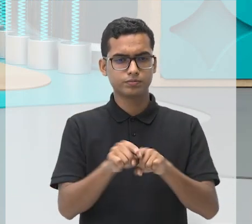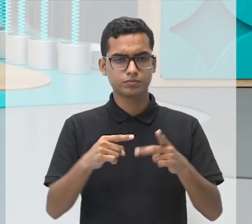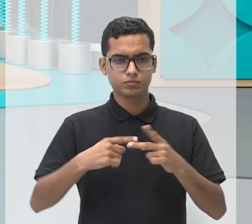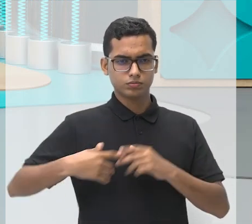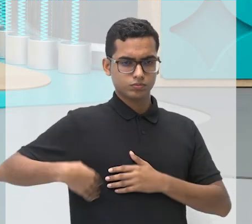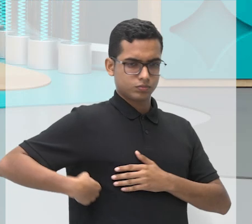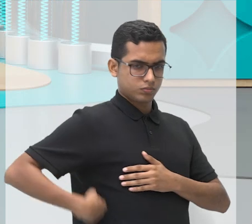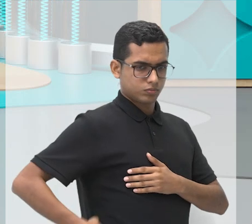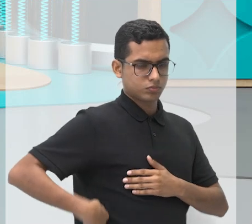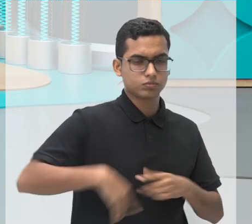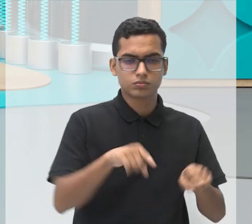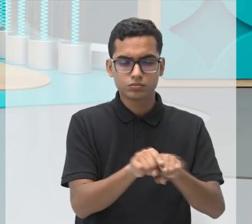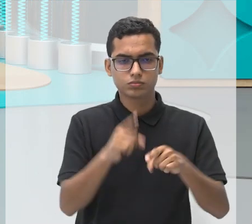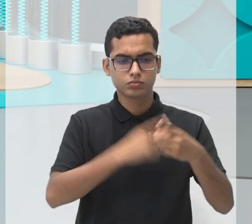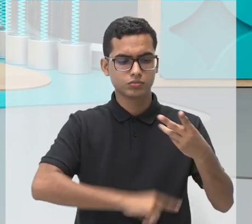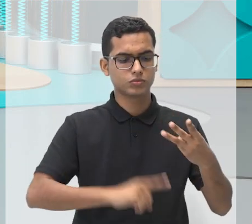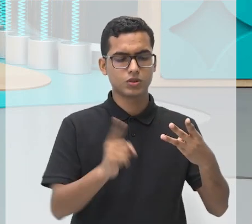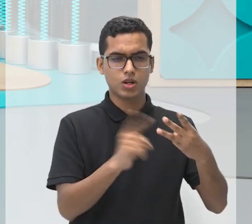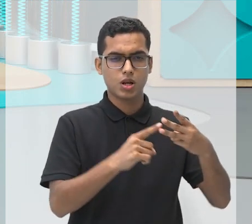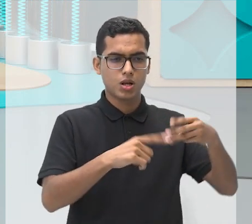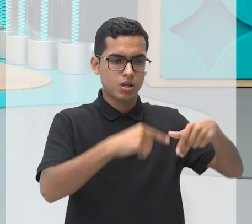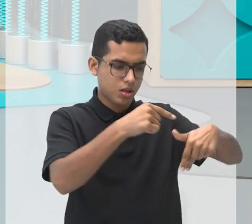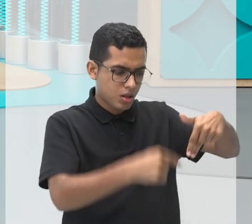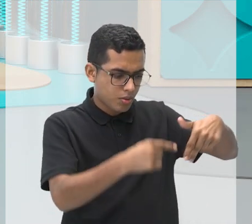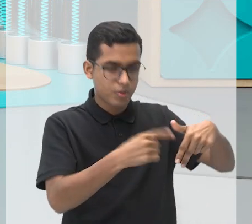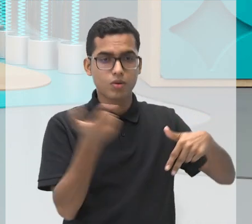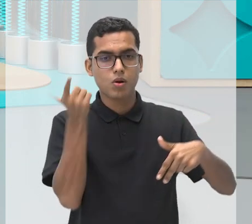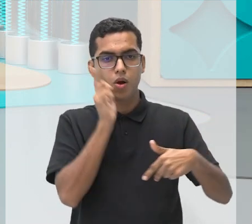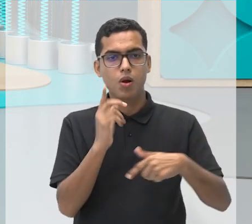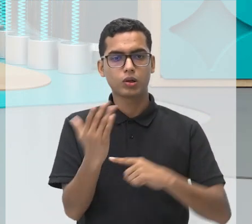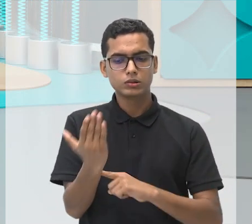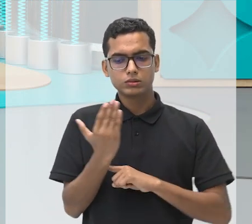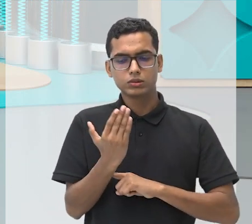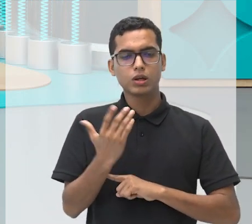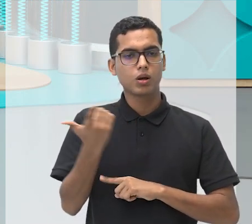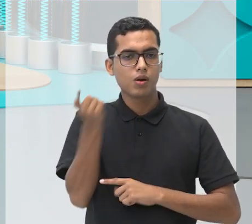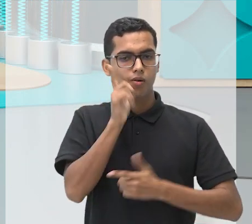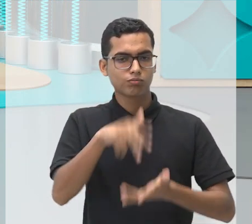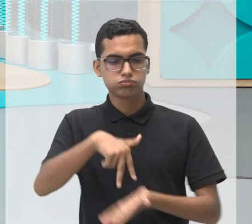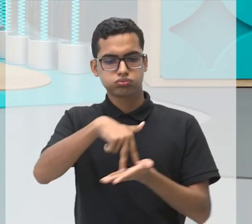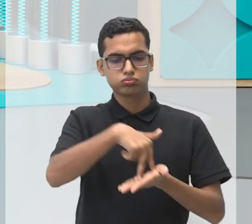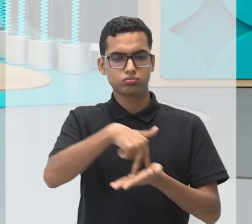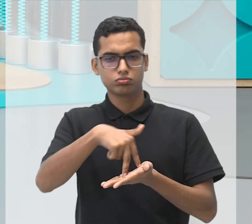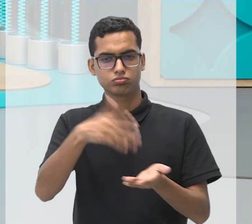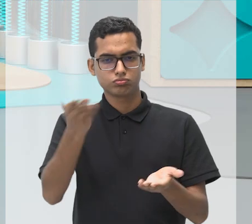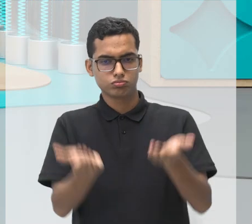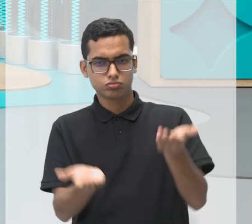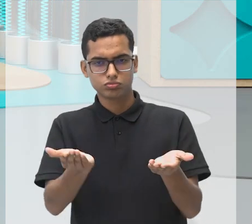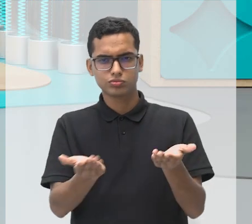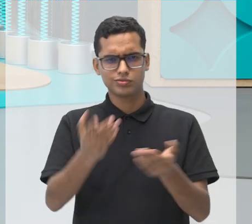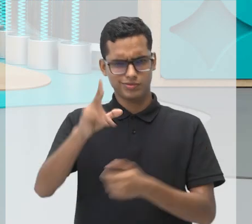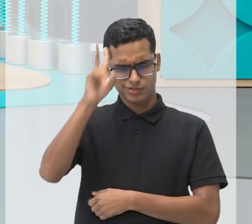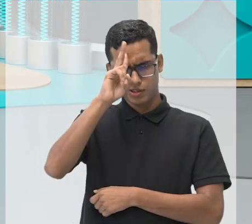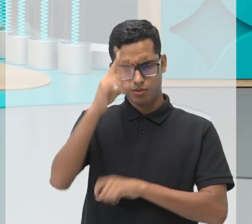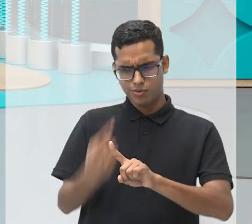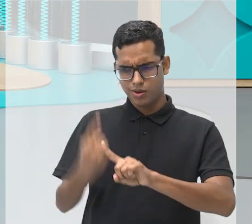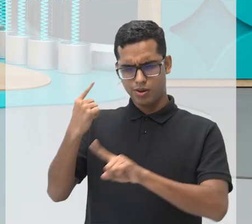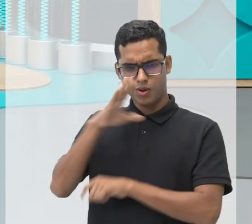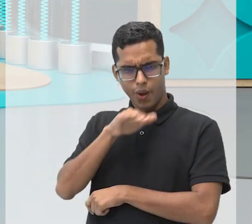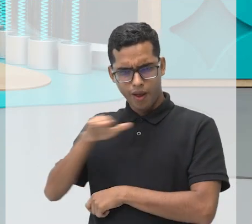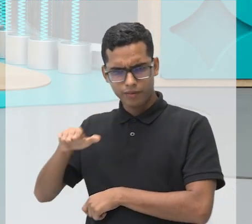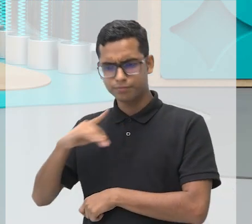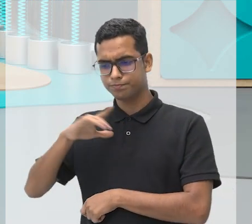da musculatura das pernas, que é o que vai ajudar a gente a se manter mais estático. Você pode perceber que quando criancinha, a gente anda